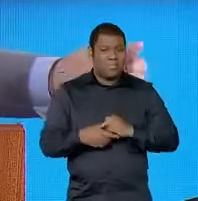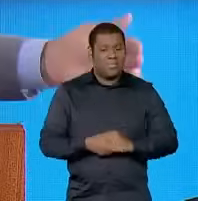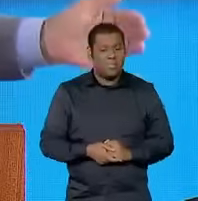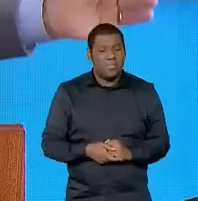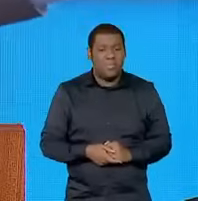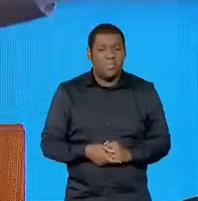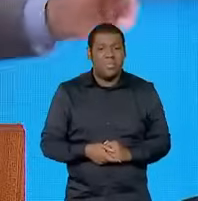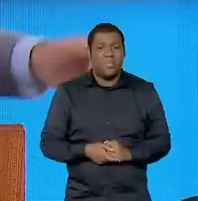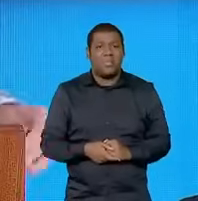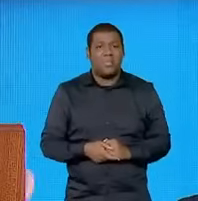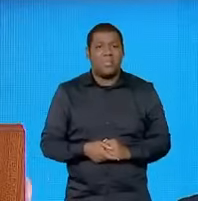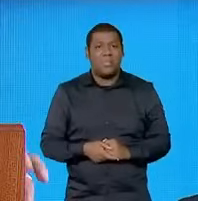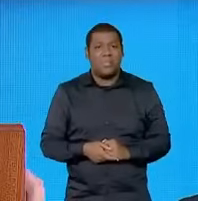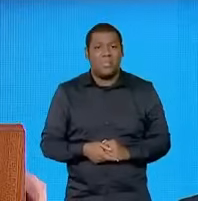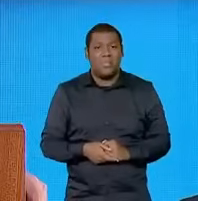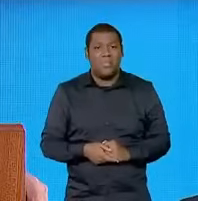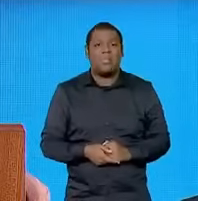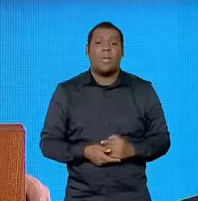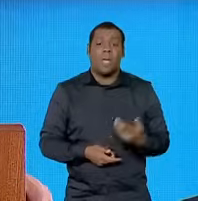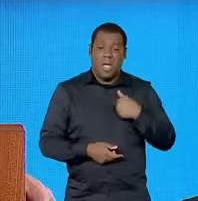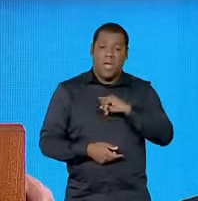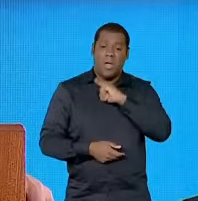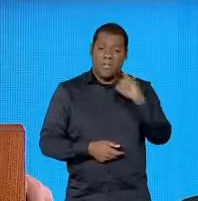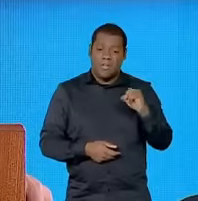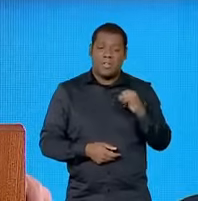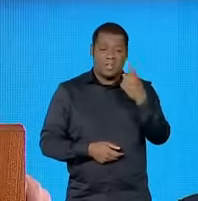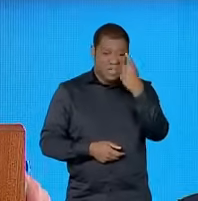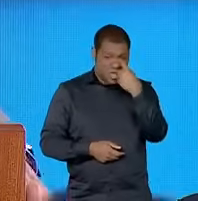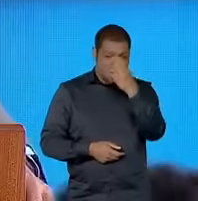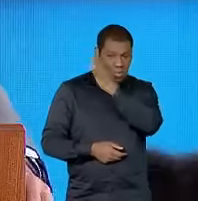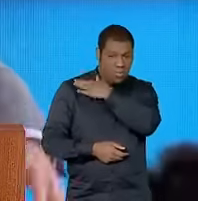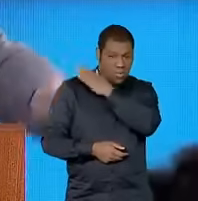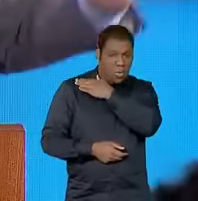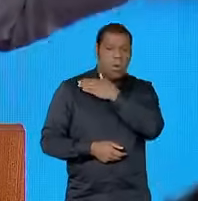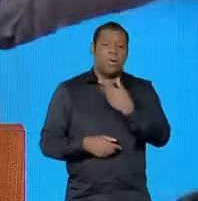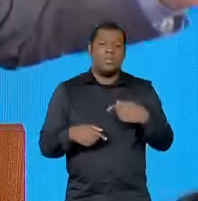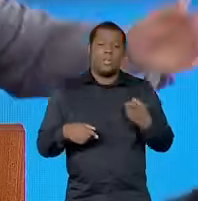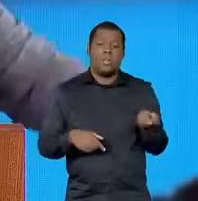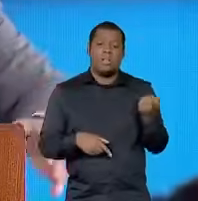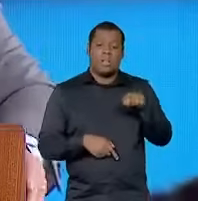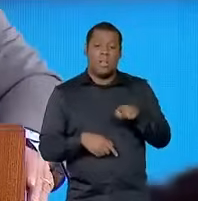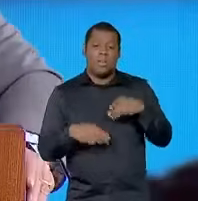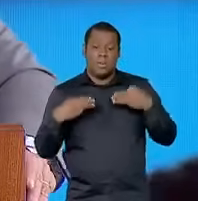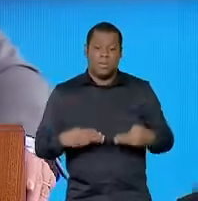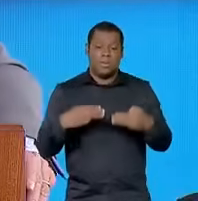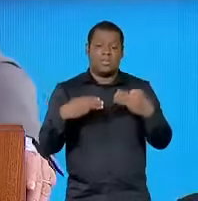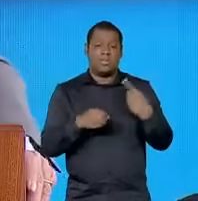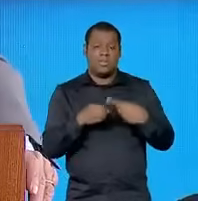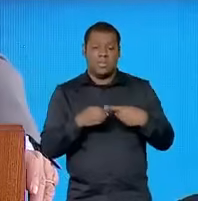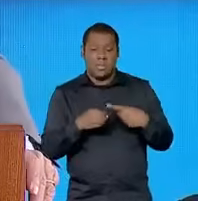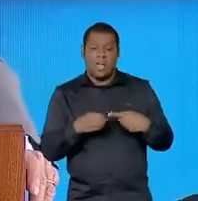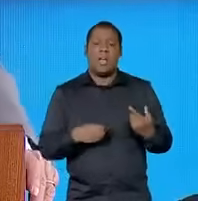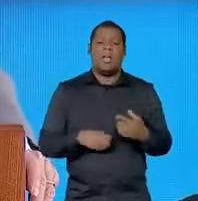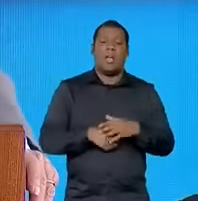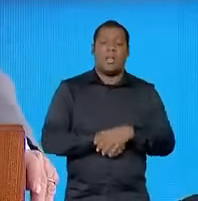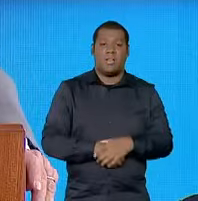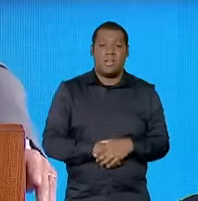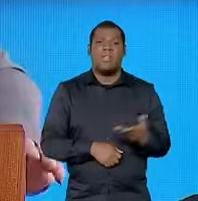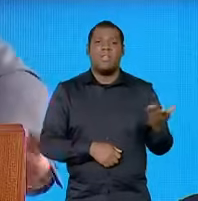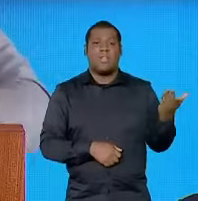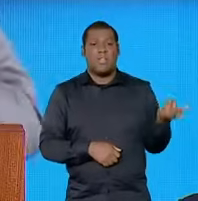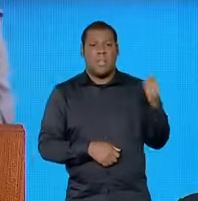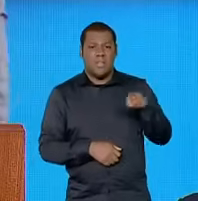já disse para os companheiros, para o Rui Costa, para o Ministério da Cidade, para o presidente da Caixa Econômica, para o companheiro Fernando